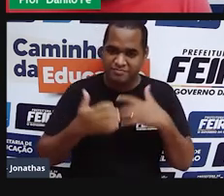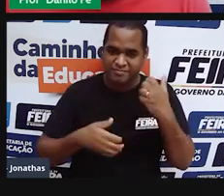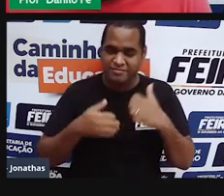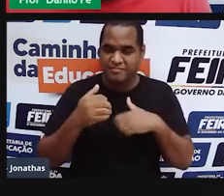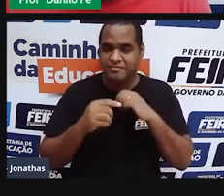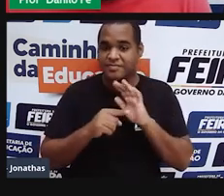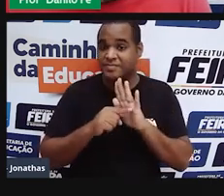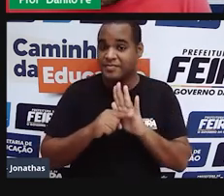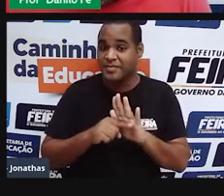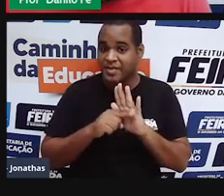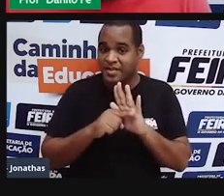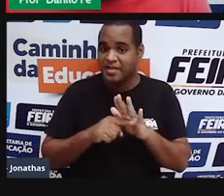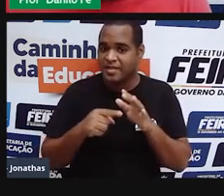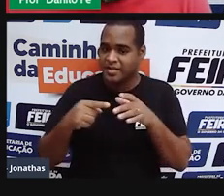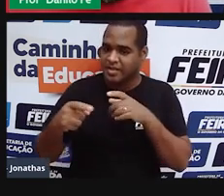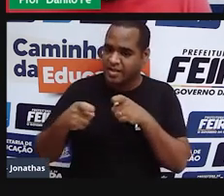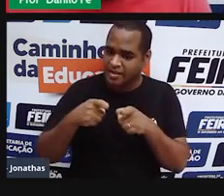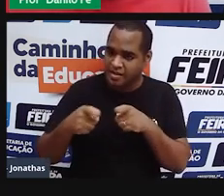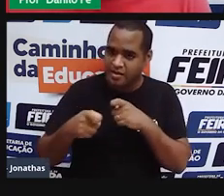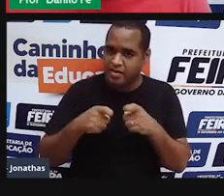Ele é